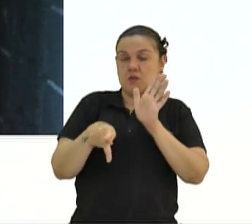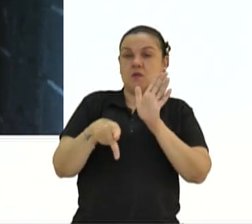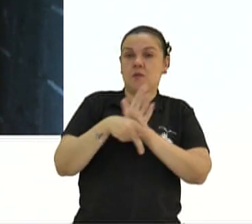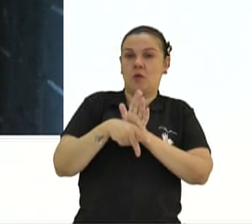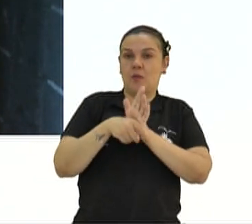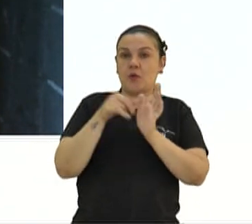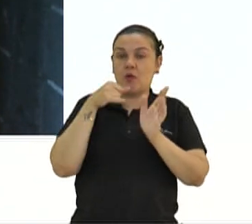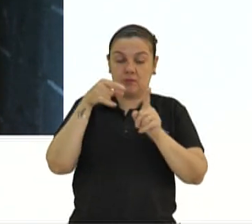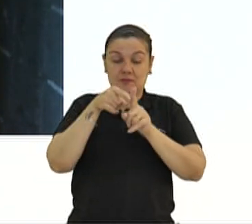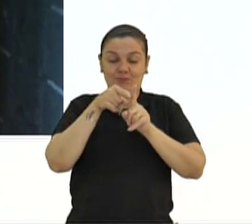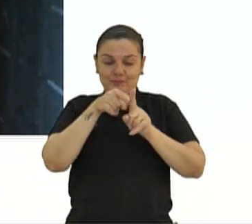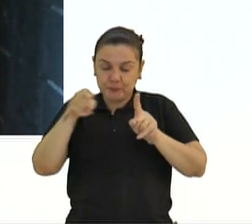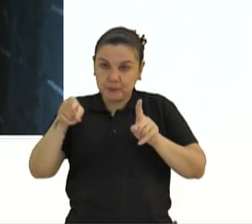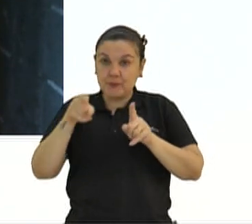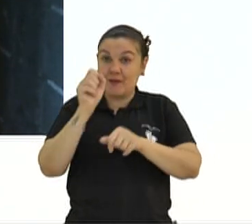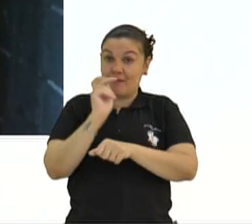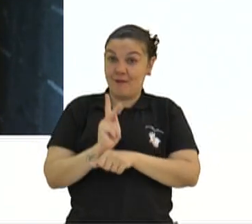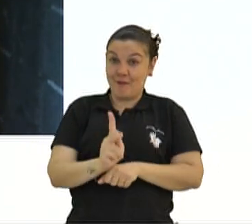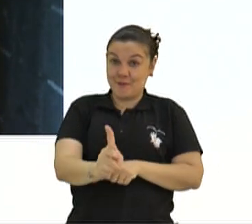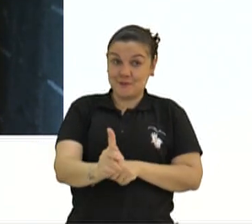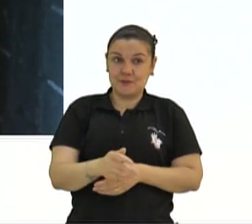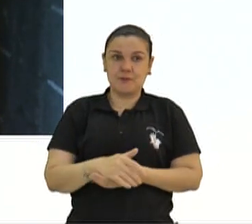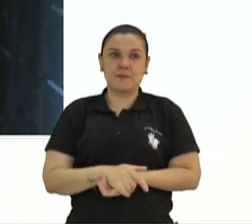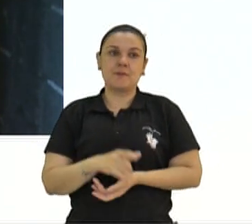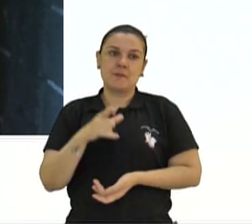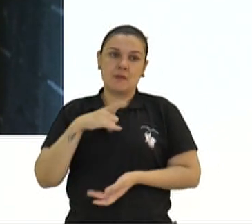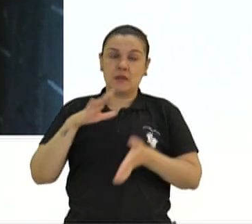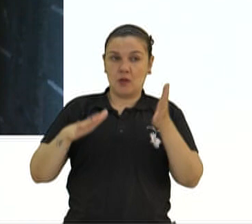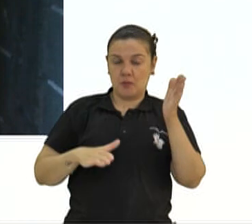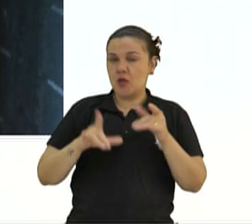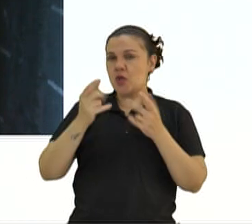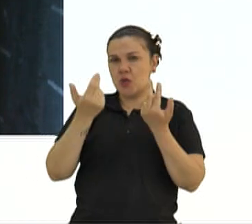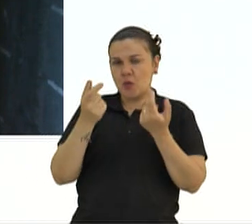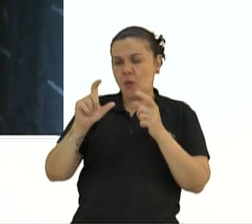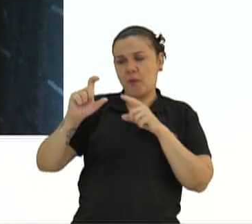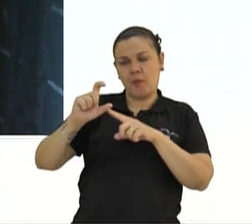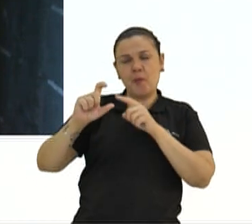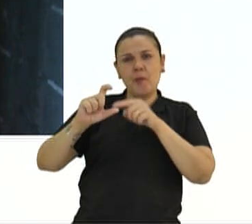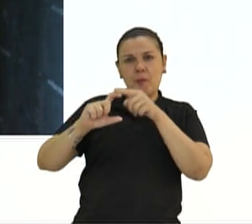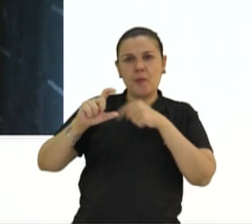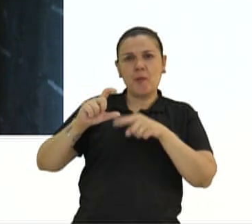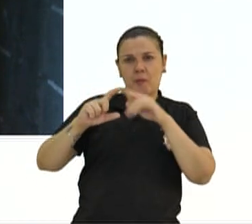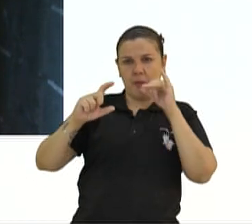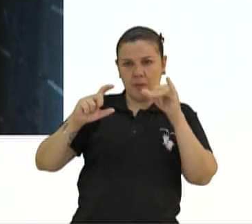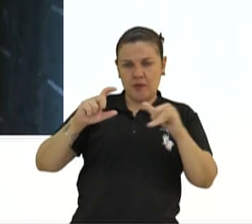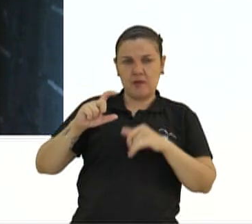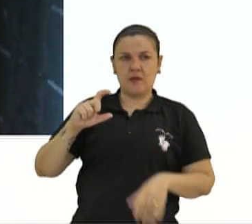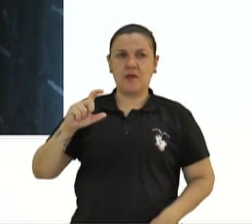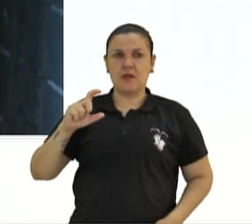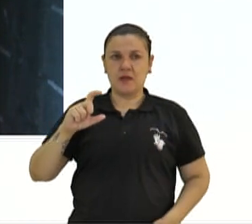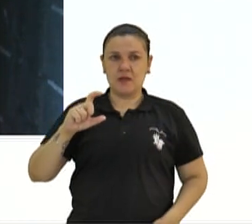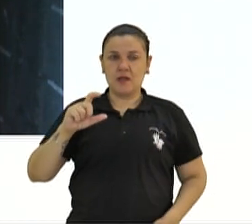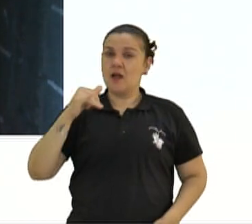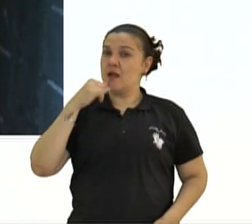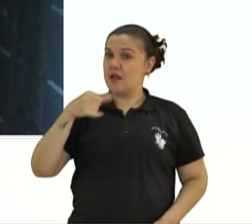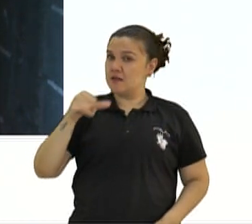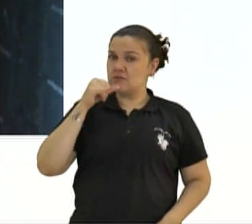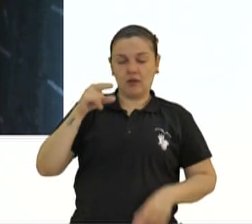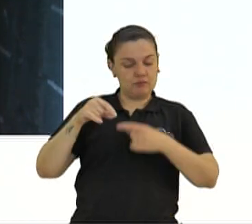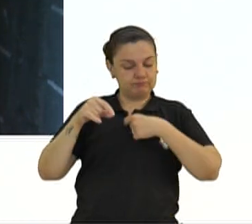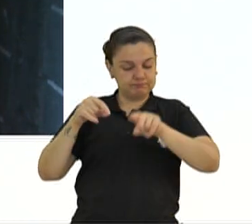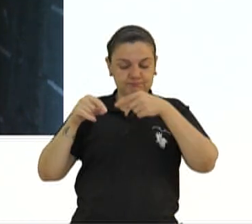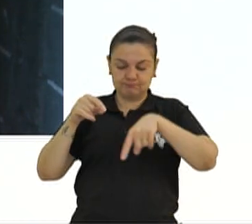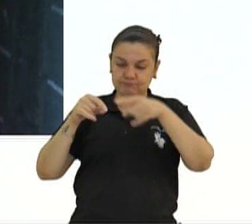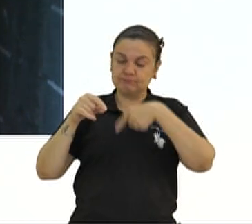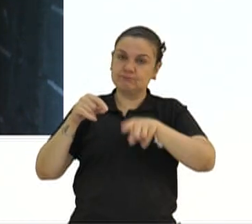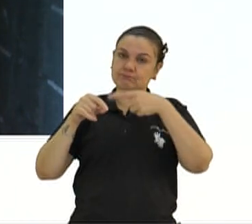isso? Eu tenho um mais e um menos, né, como a pilha que a gente compra para lanternas, etc. E a corrente flui sempre num único